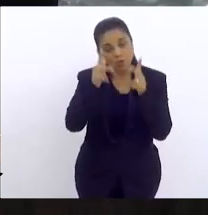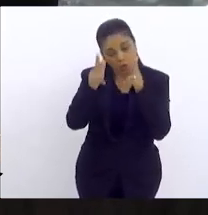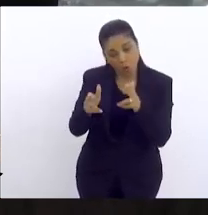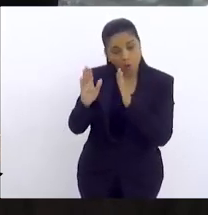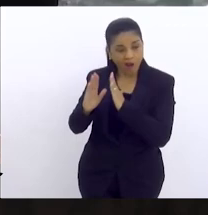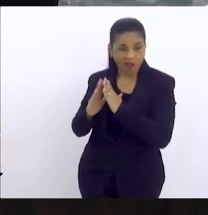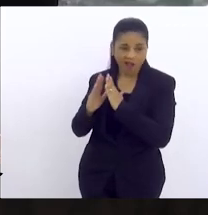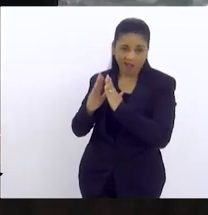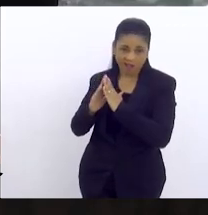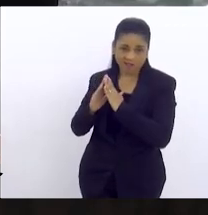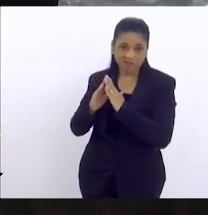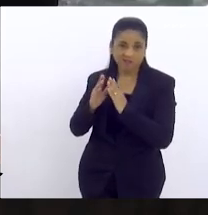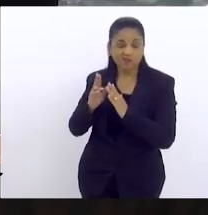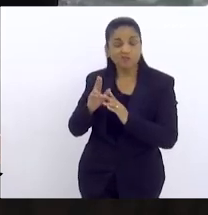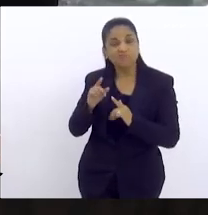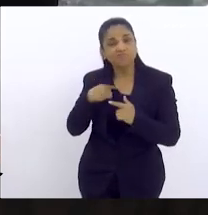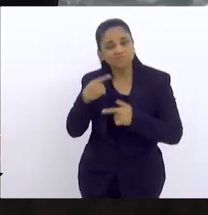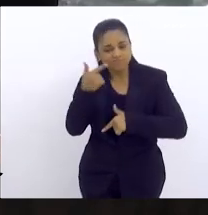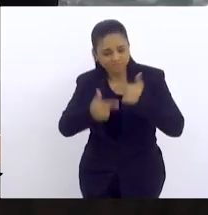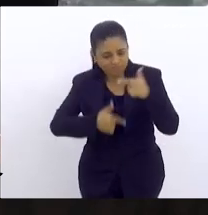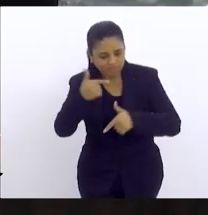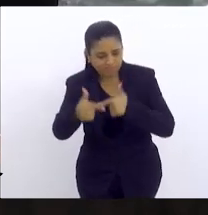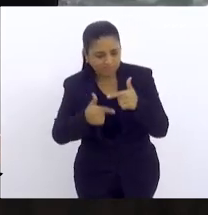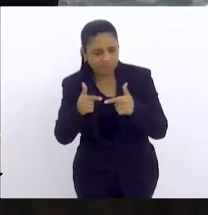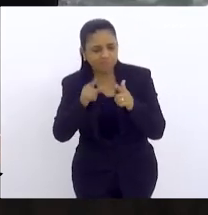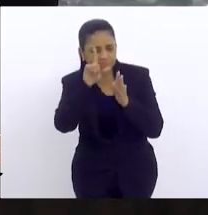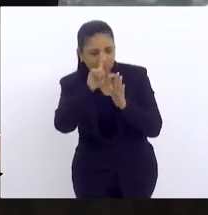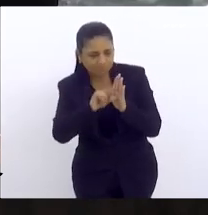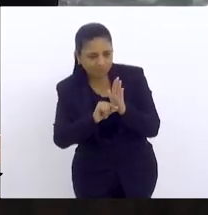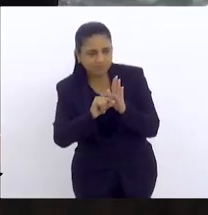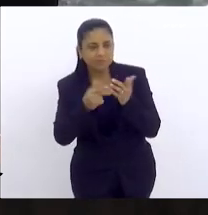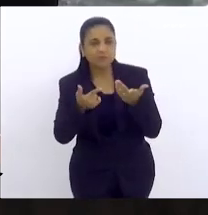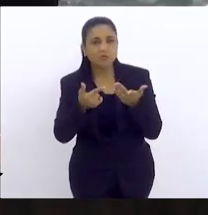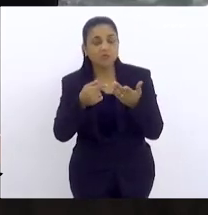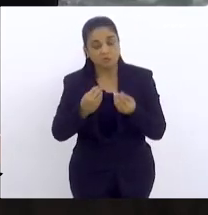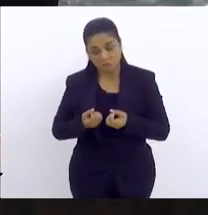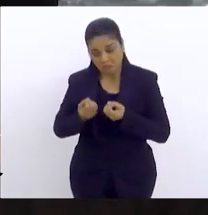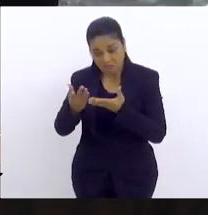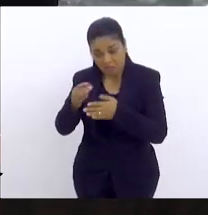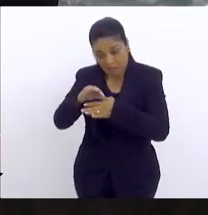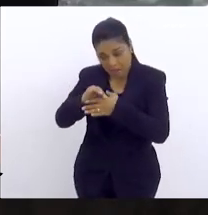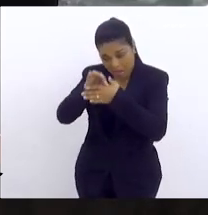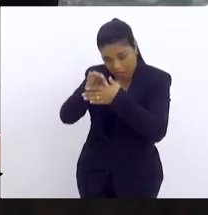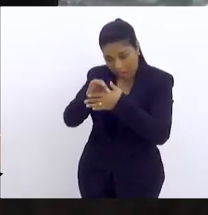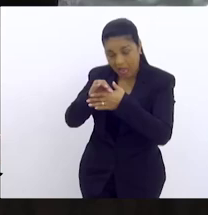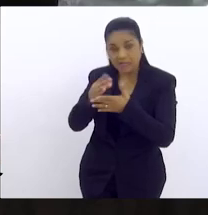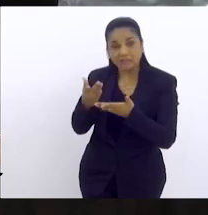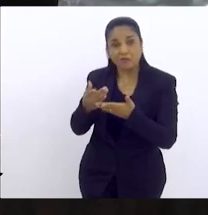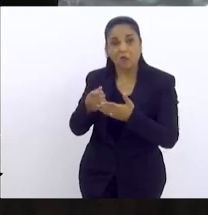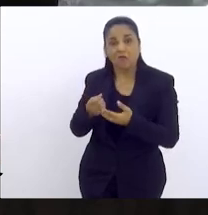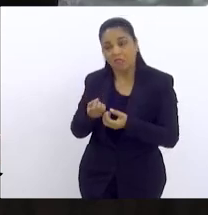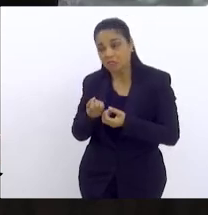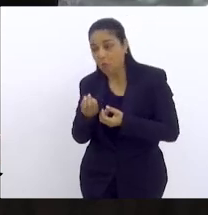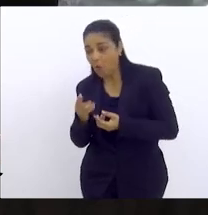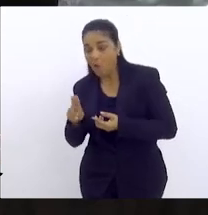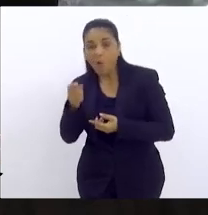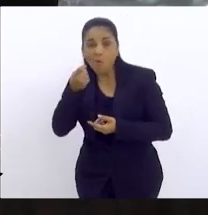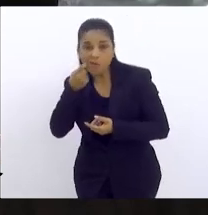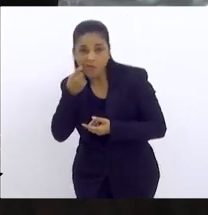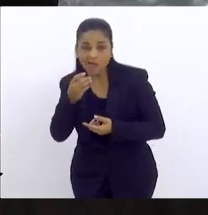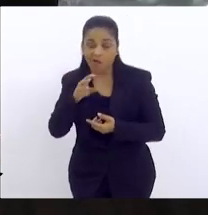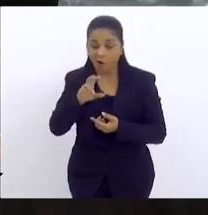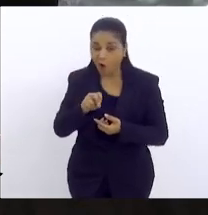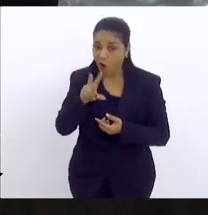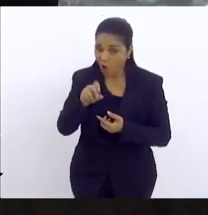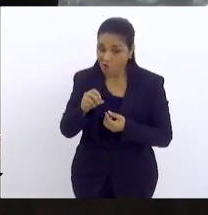a gente vai usando daquilo que nós podemos nós não podemos dar filé mignon para o filho você vai dar você vai dar um peixe você vai dar um ovo você